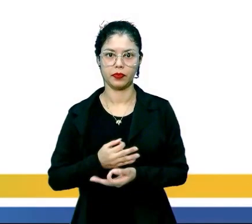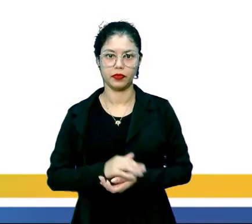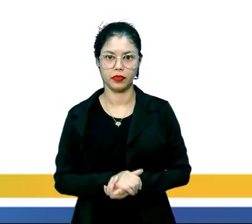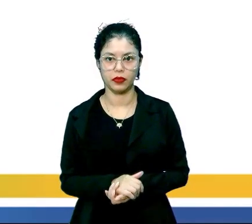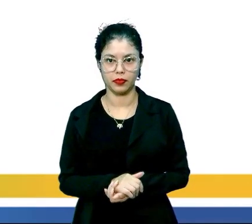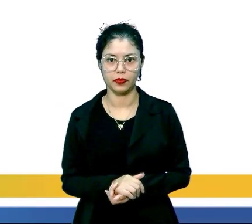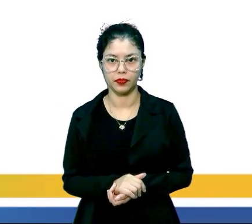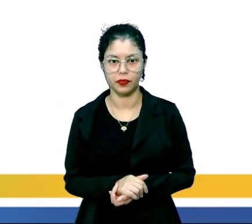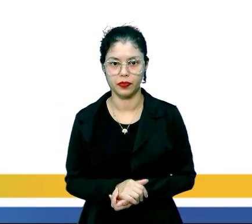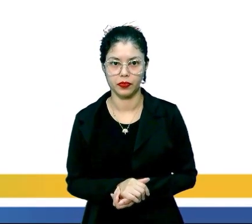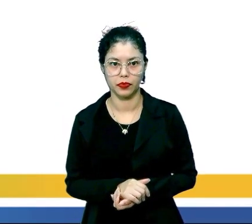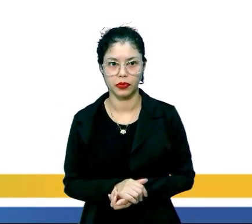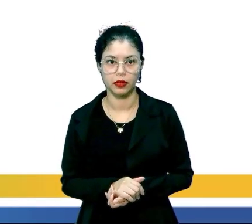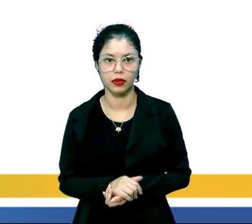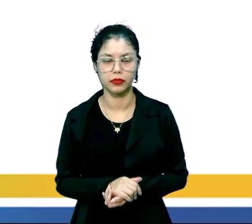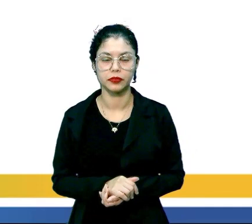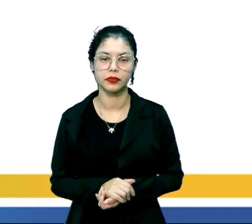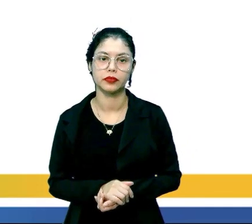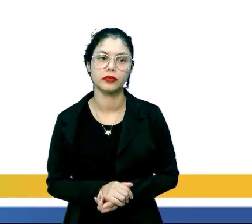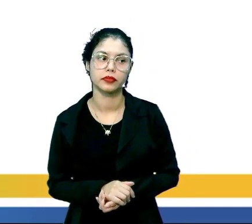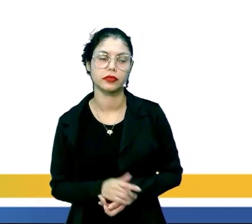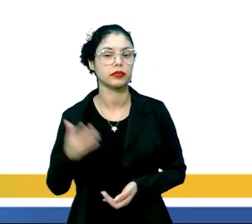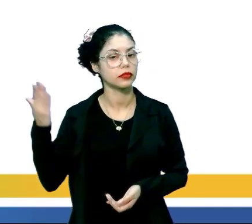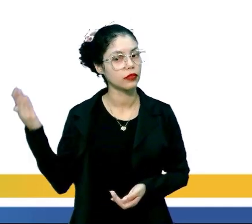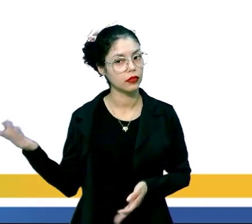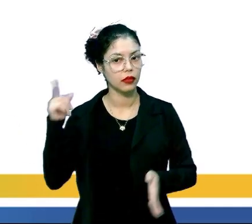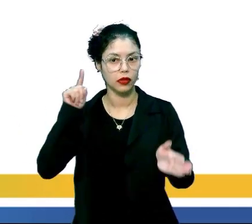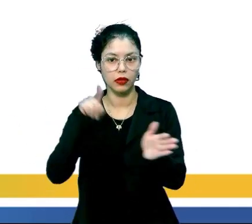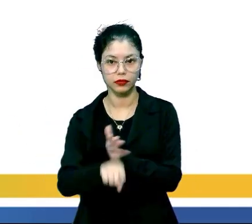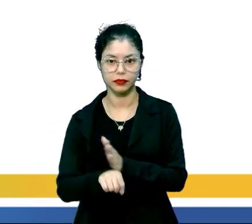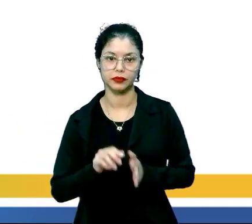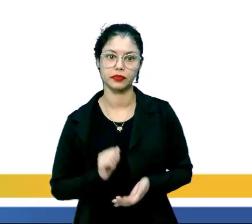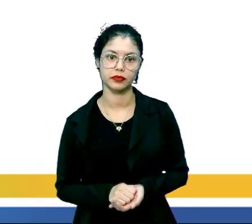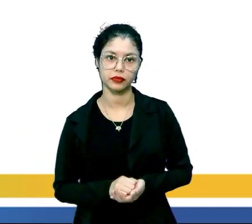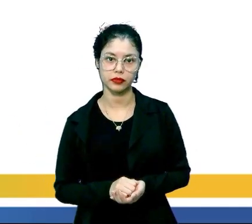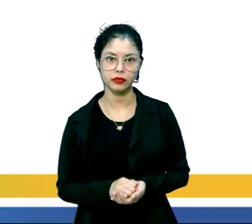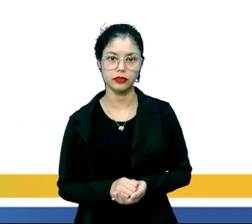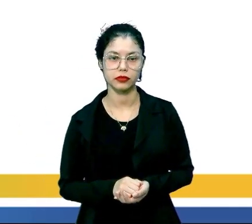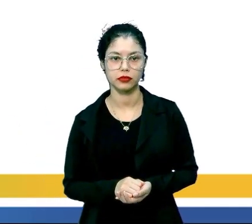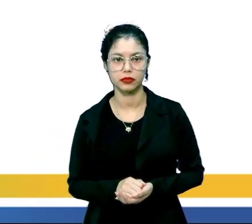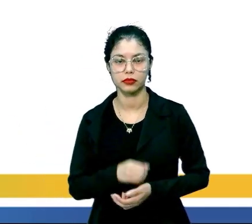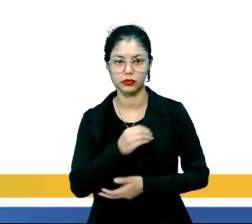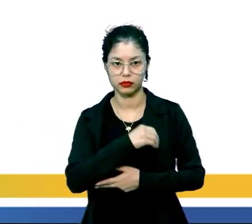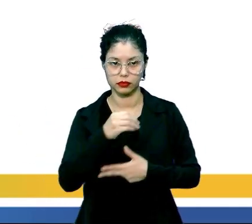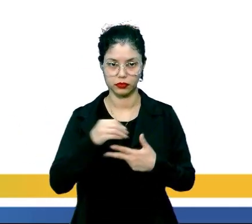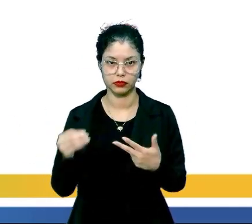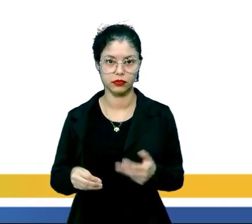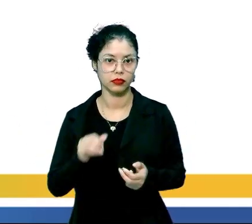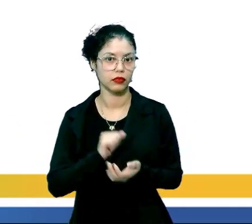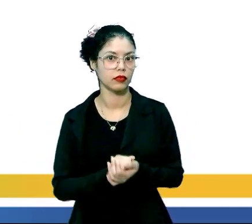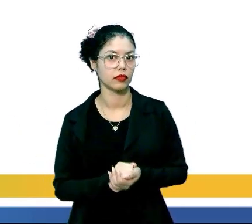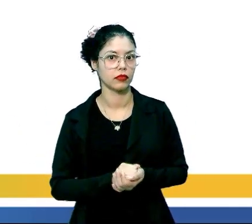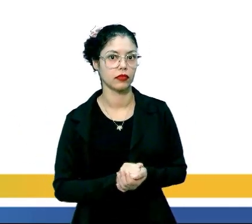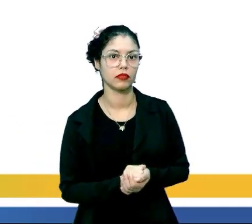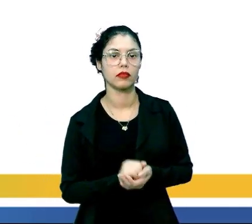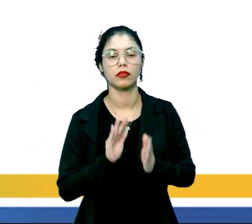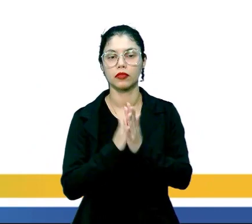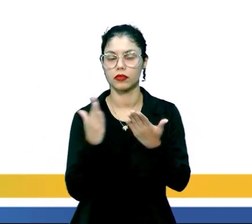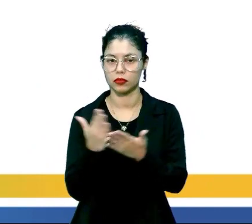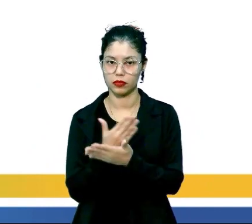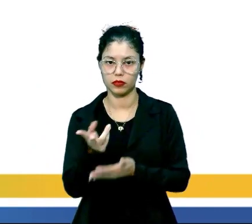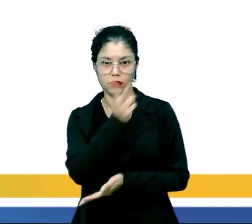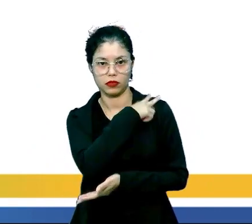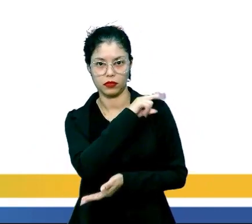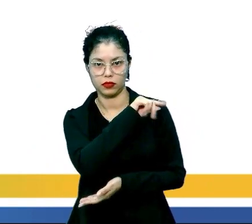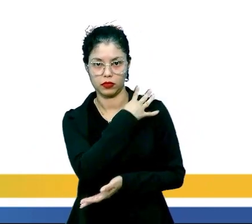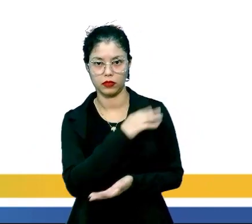perfeito? Então vamos lá. Nós temos uma questão aí, é a questão do Enem, ela está no nosso livro 2,